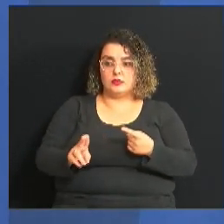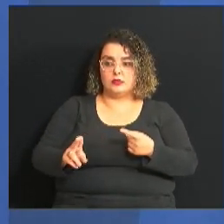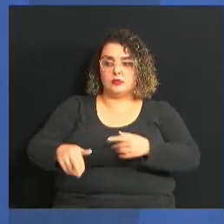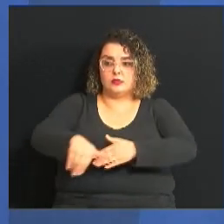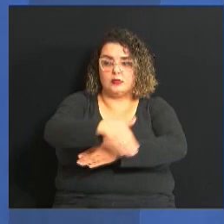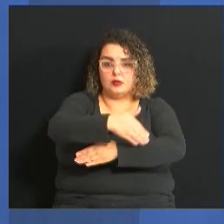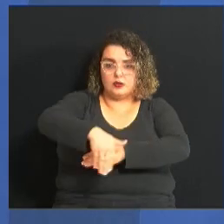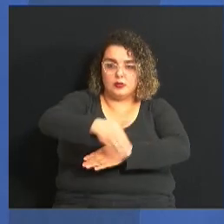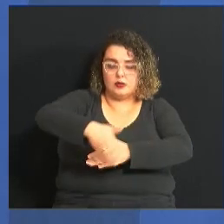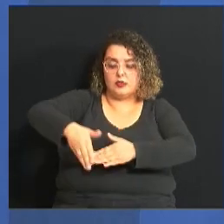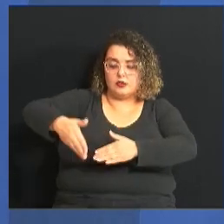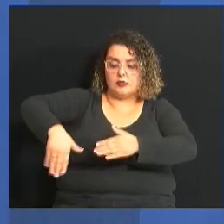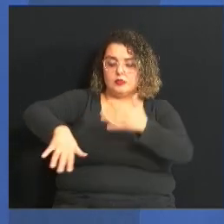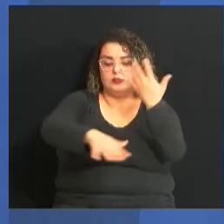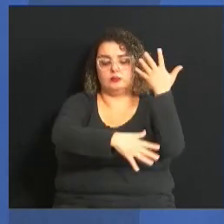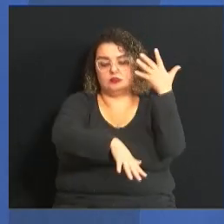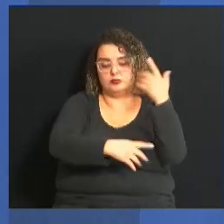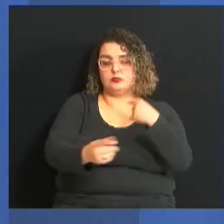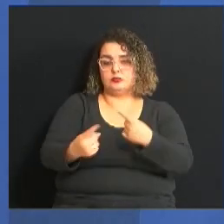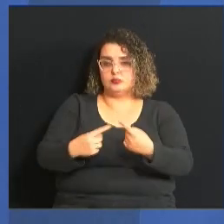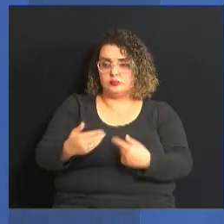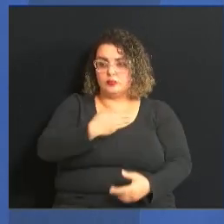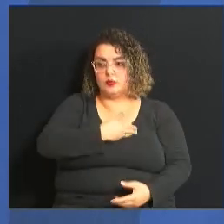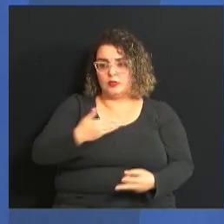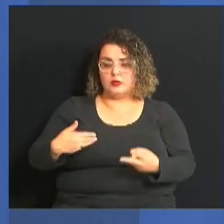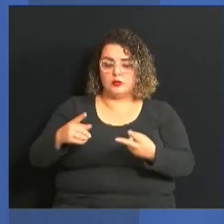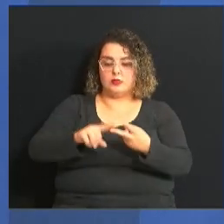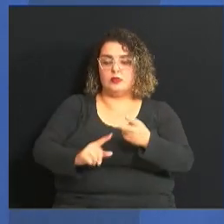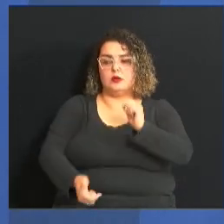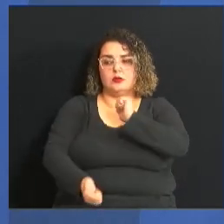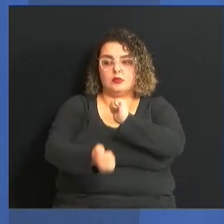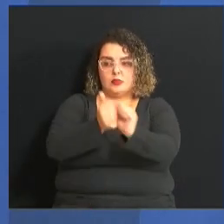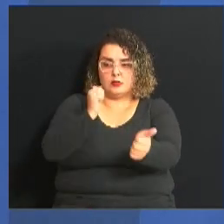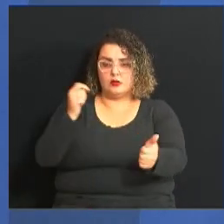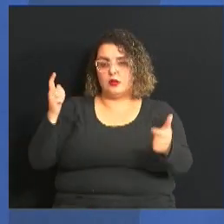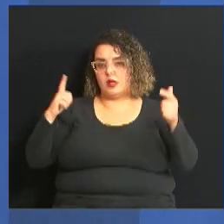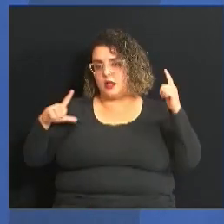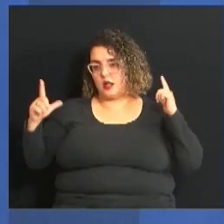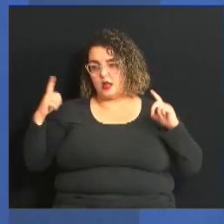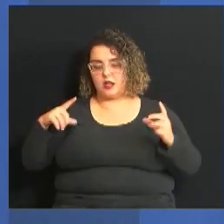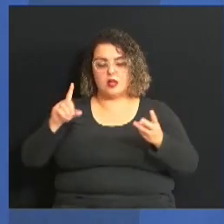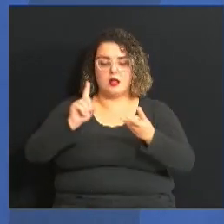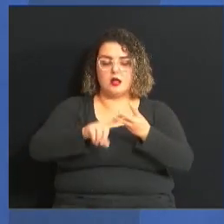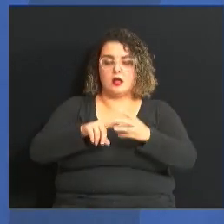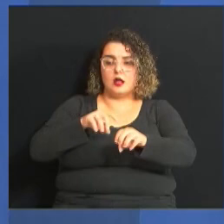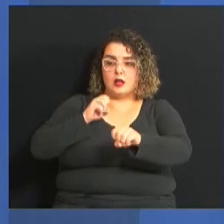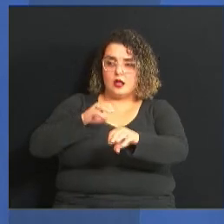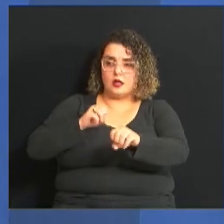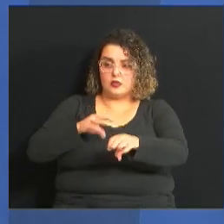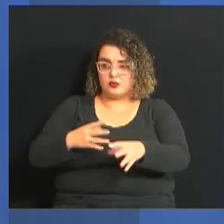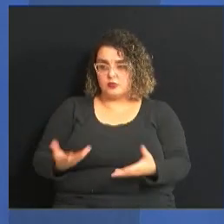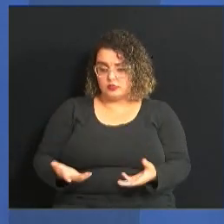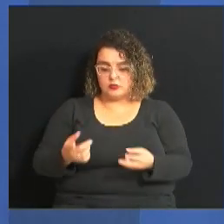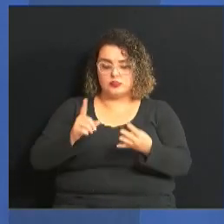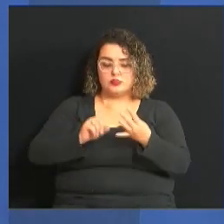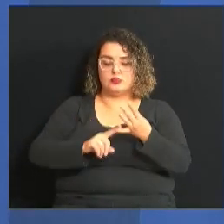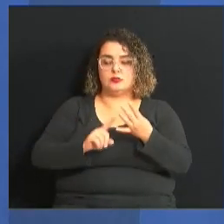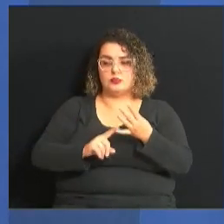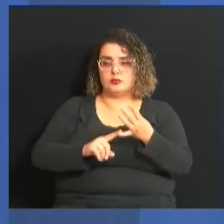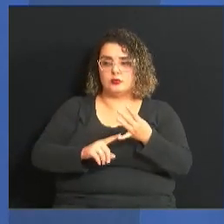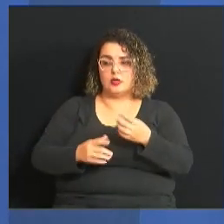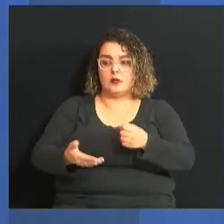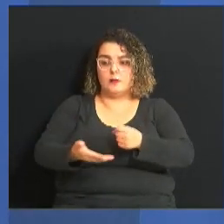públicos relacionados ao esporte recreação e lazer a educação ensino diretrizes e